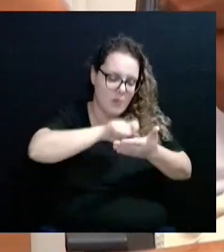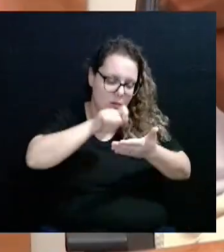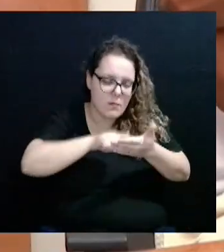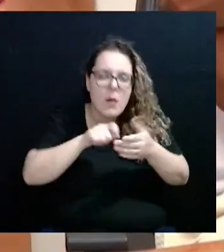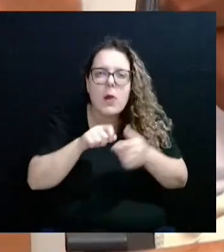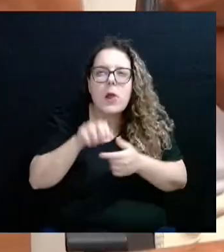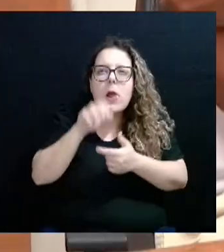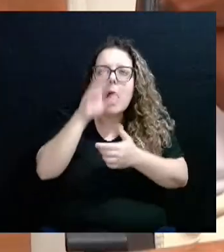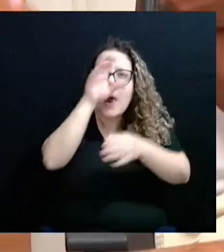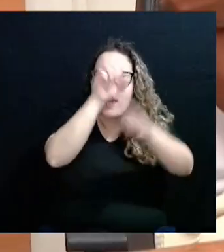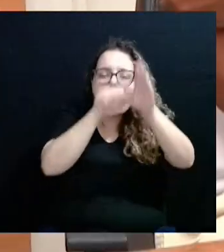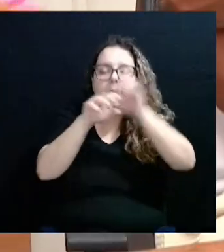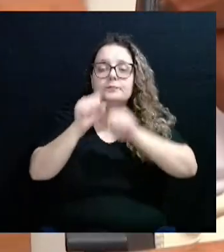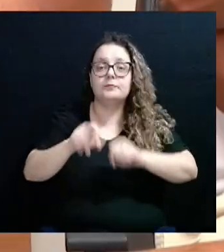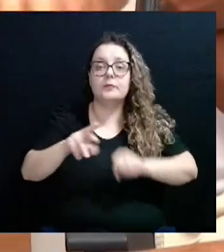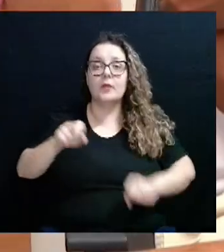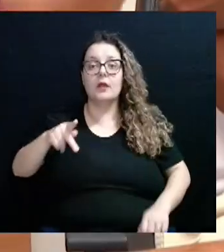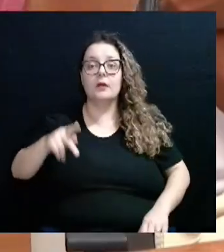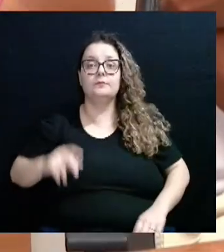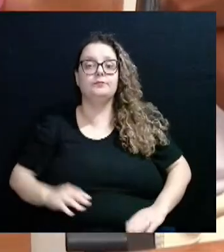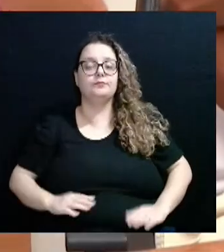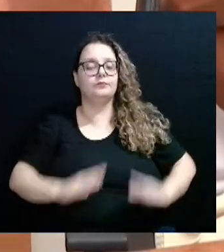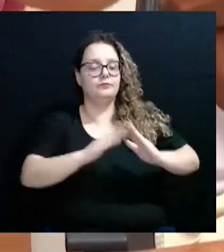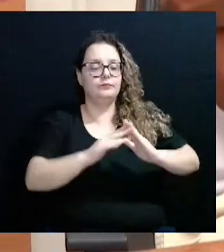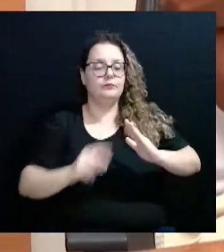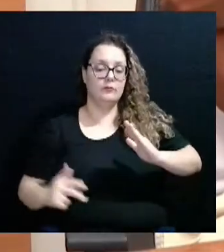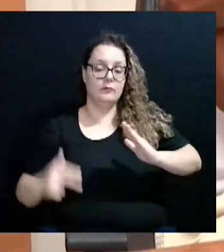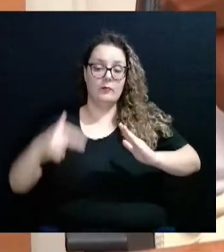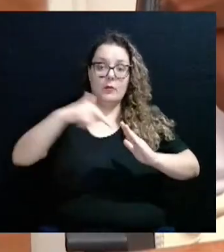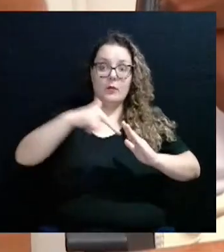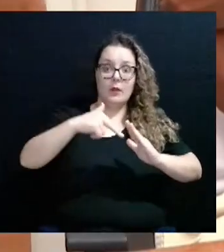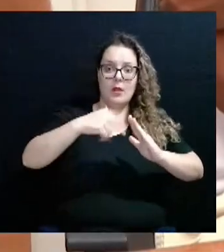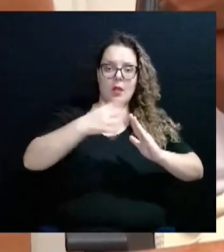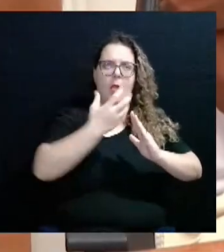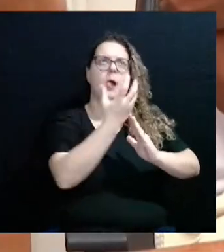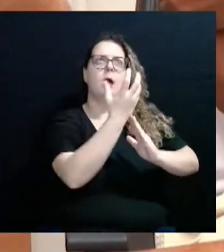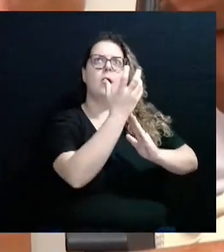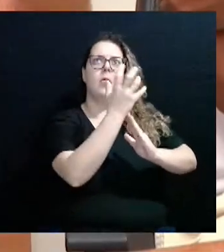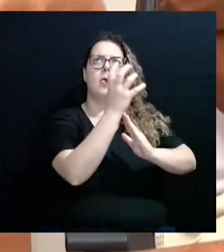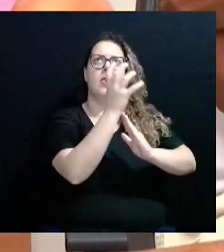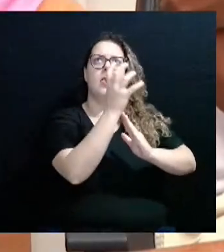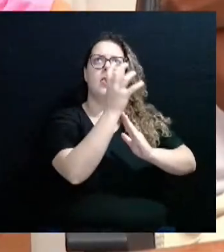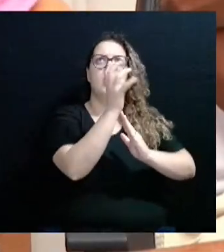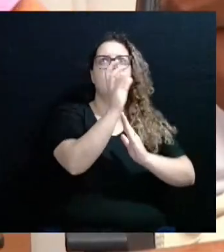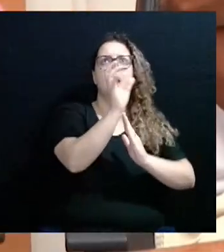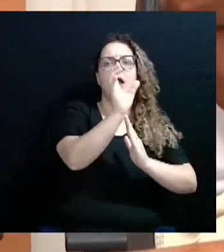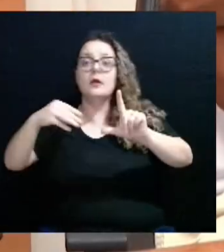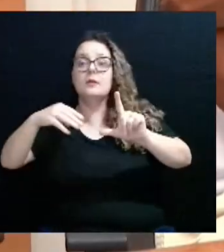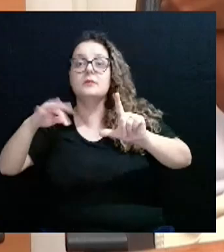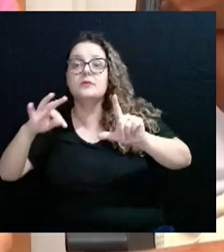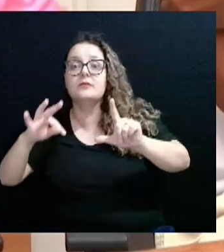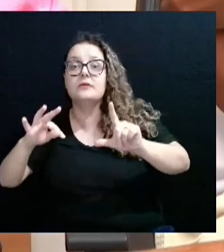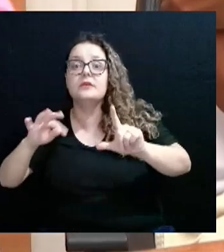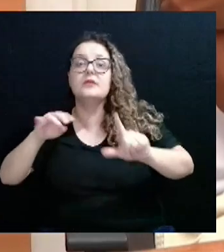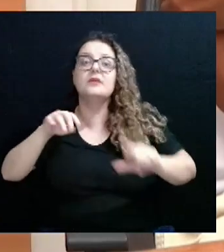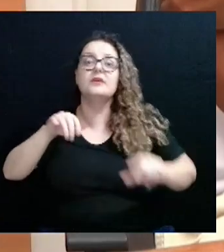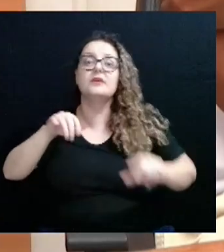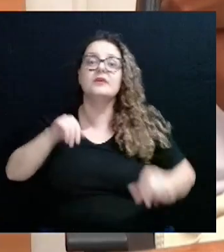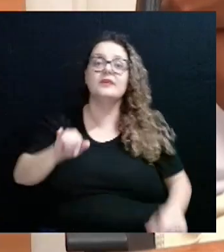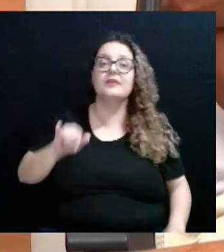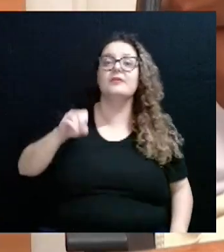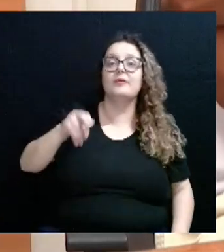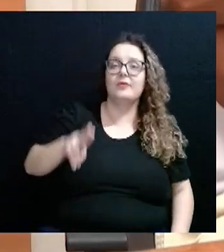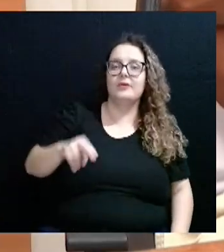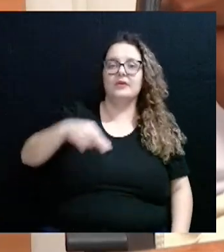subir no telhado e conseguir virar antena para assistir E.O. MTV. De Nadir, Carolina